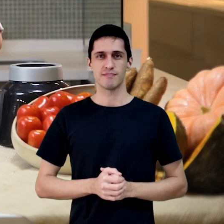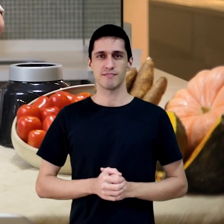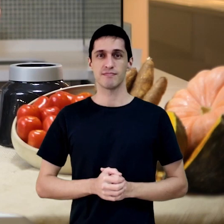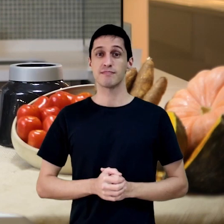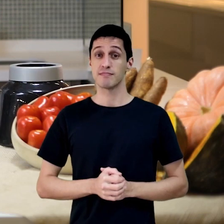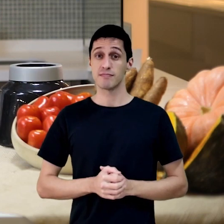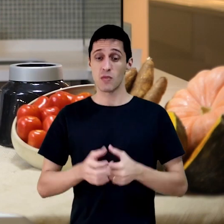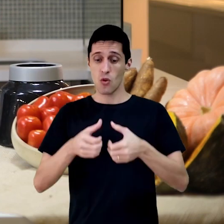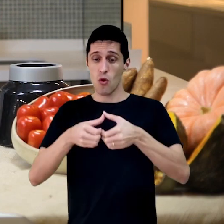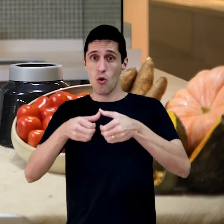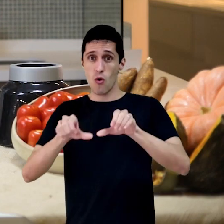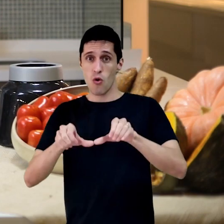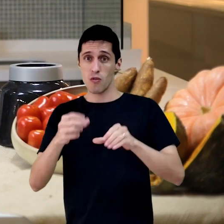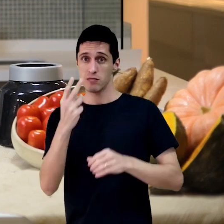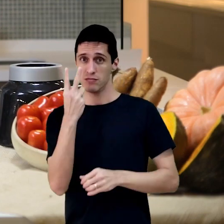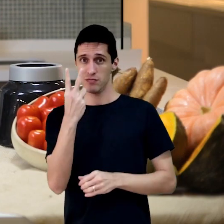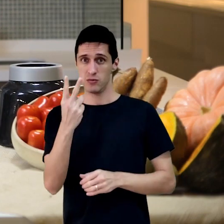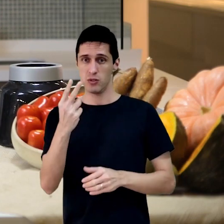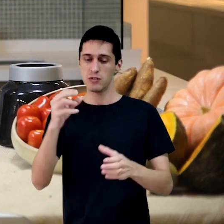E os dois ovos.